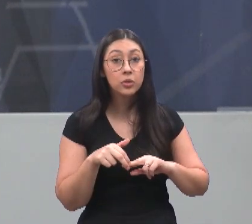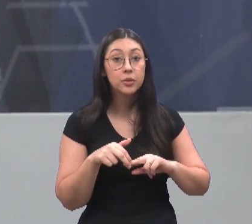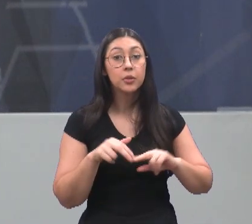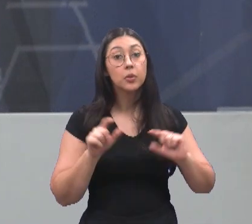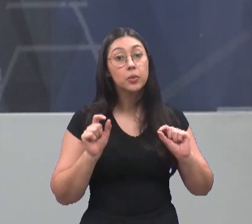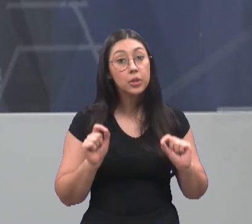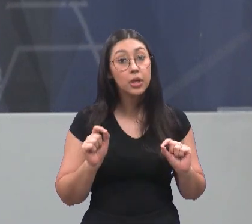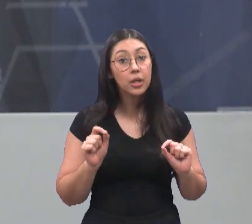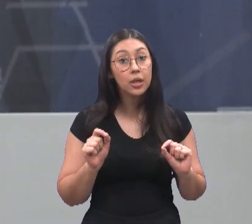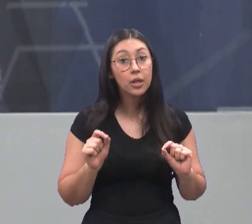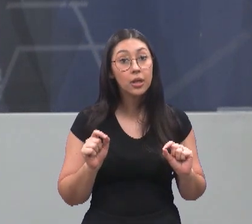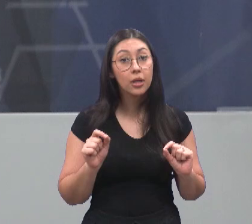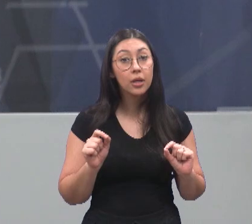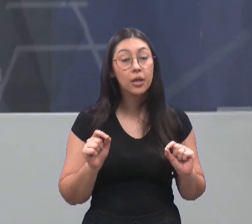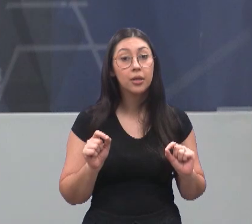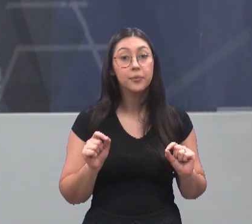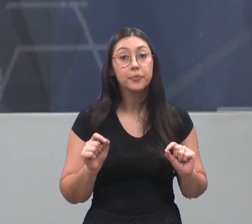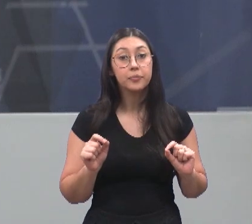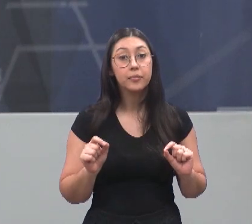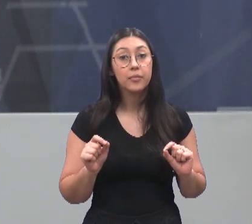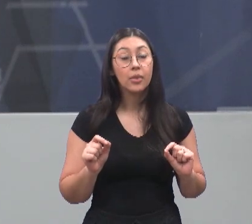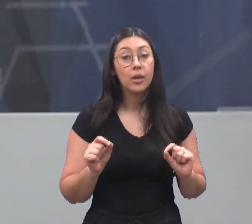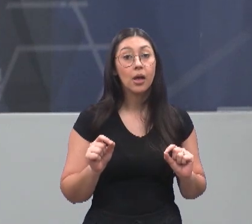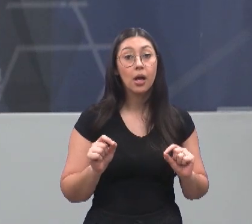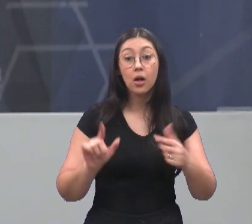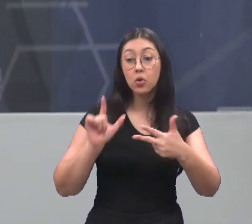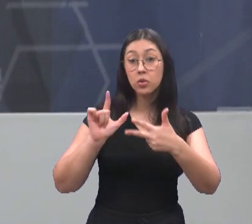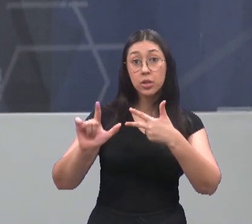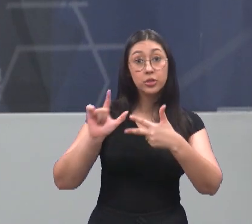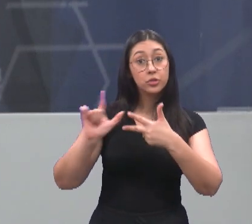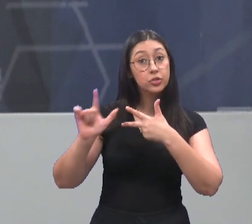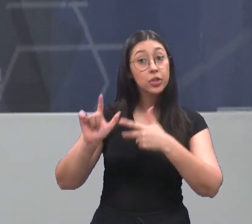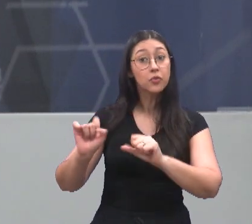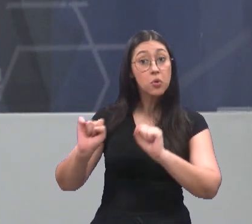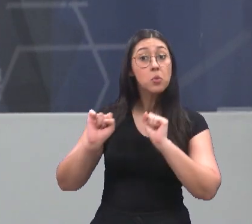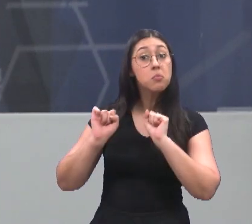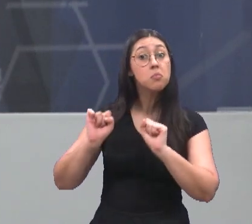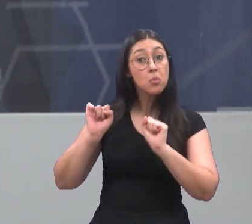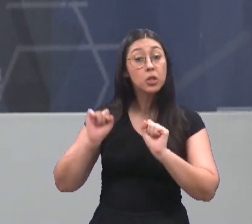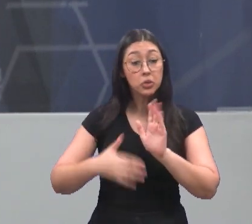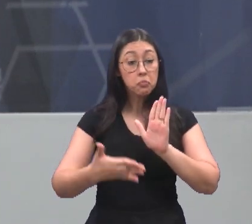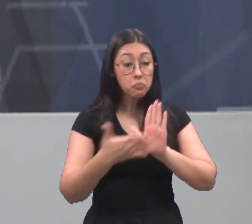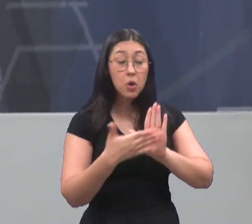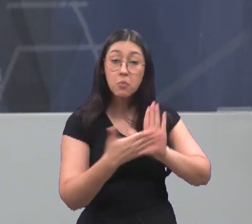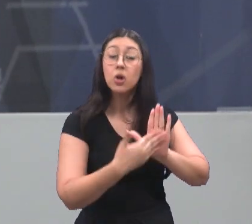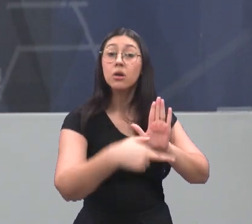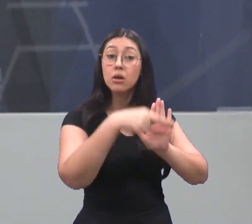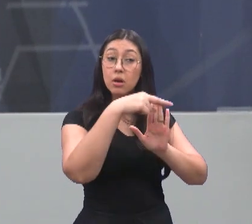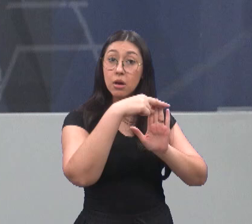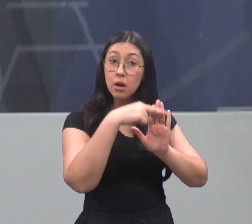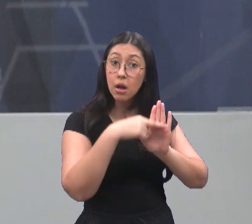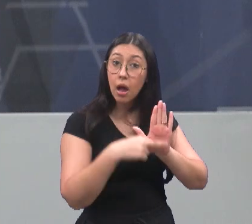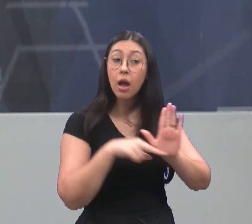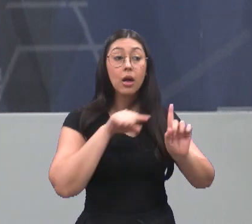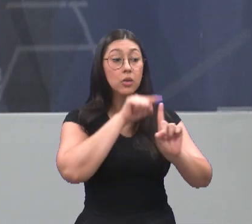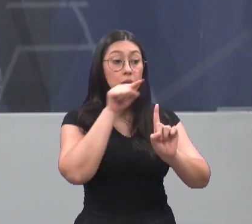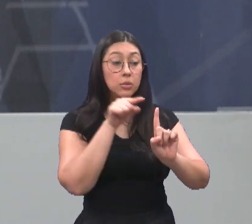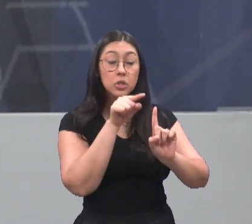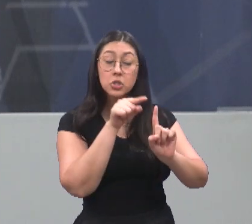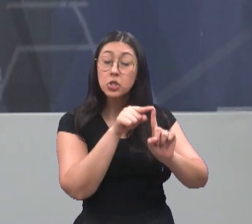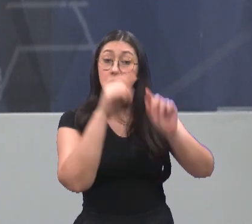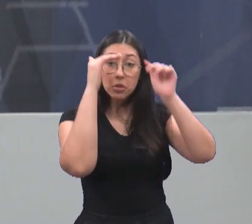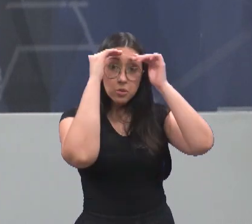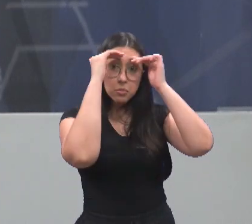haverá óbices para que o Poder Legislativo estabeleça na legislação local algumas diretrizes e objetivos a serem seguidos pelo